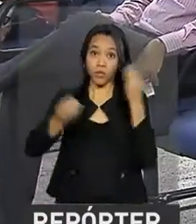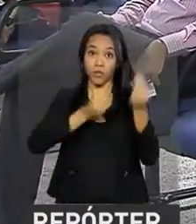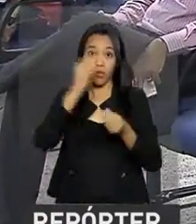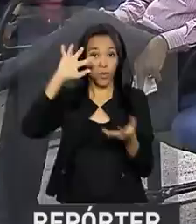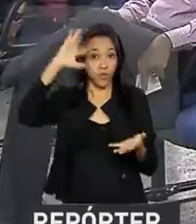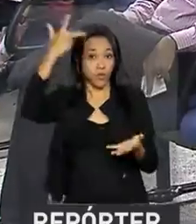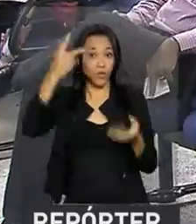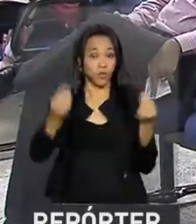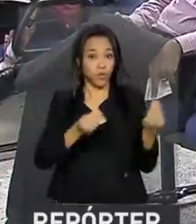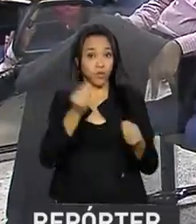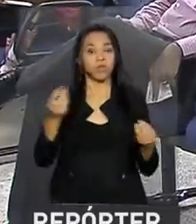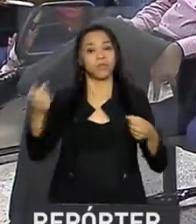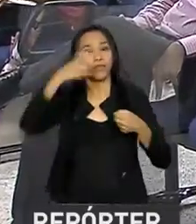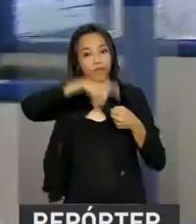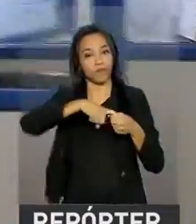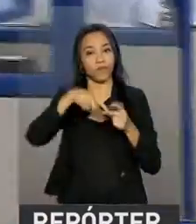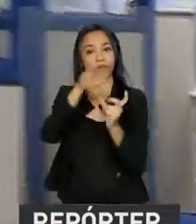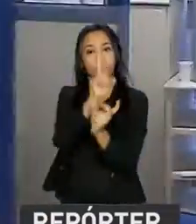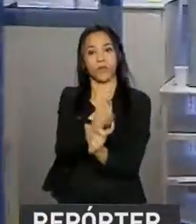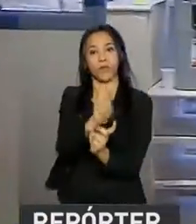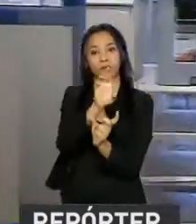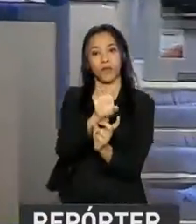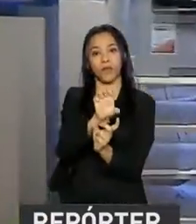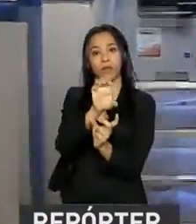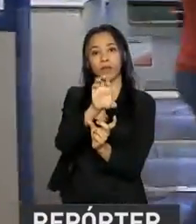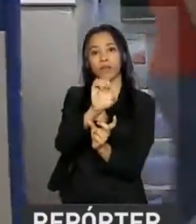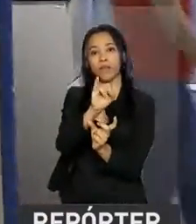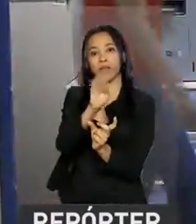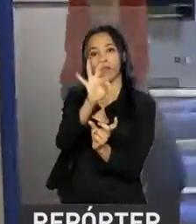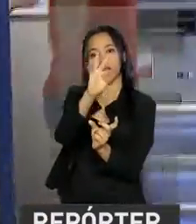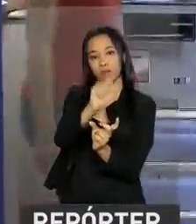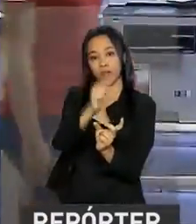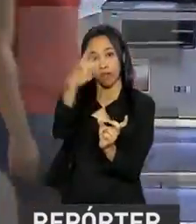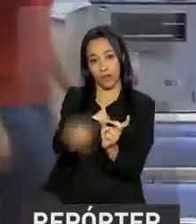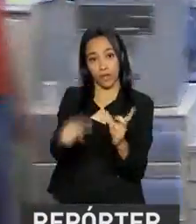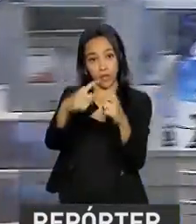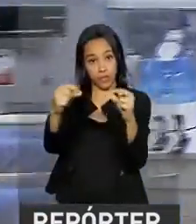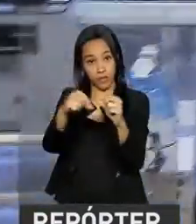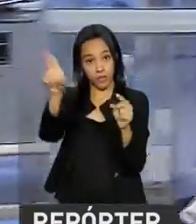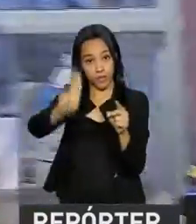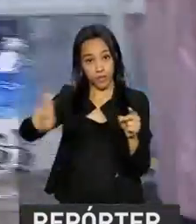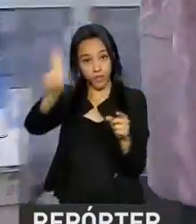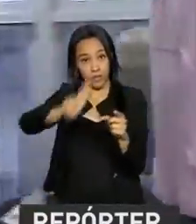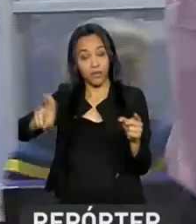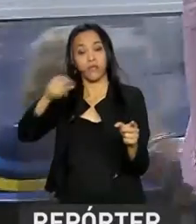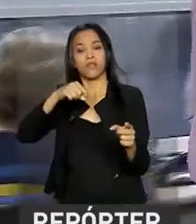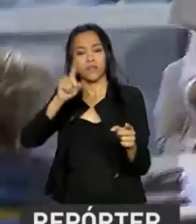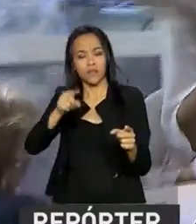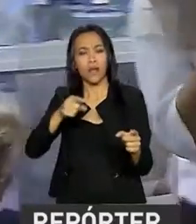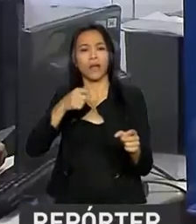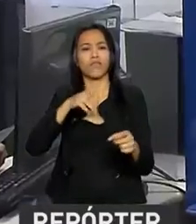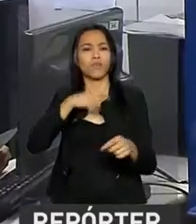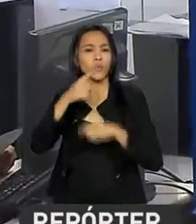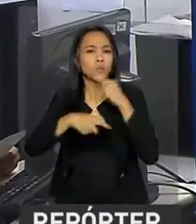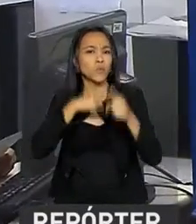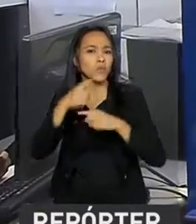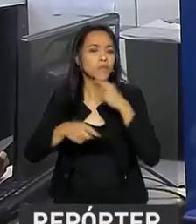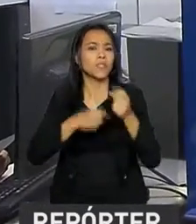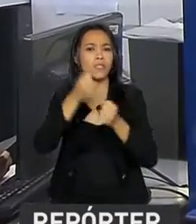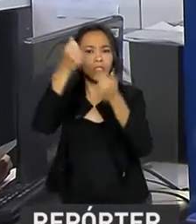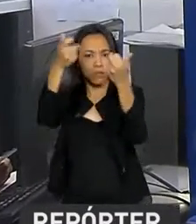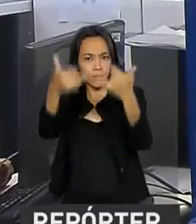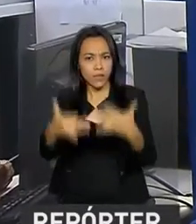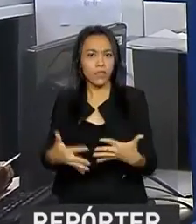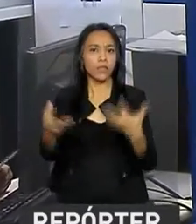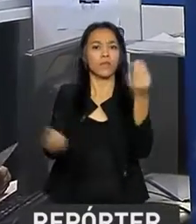em parceria com a Receita Federal, um centro universitário de Brasília está tirando as principais dúvidas na hora de acertar